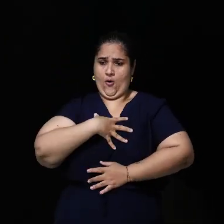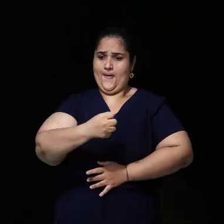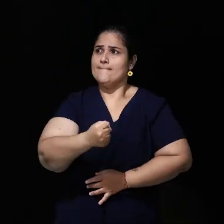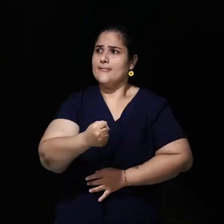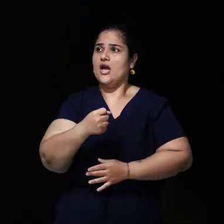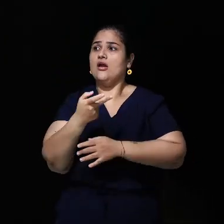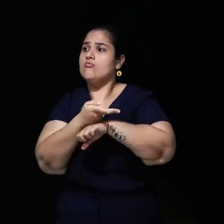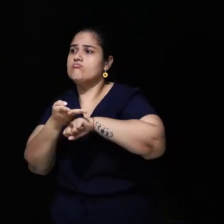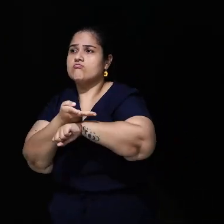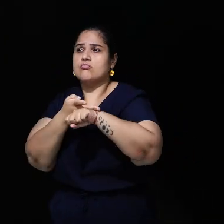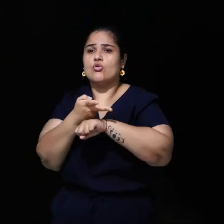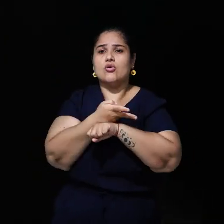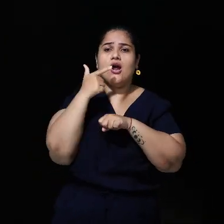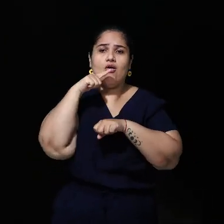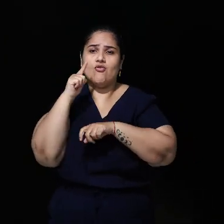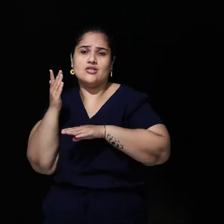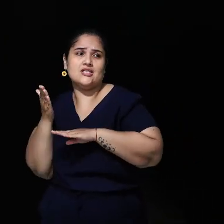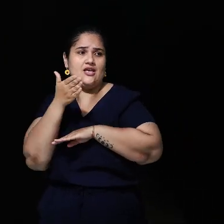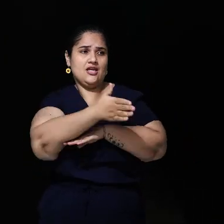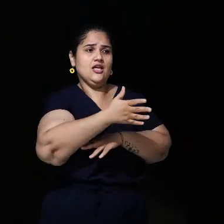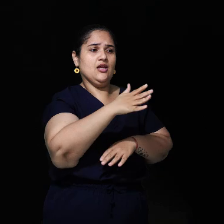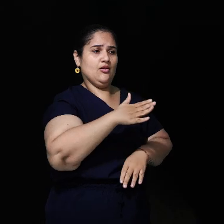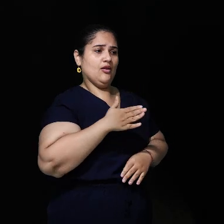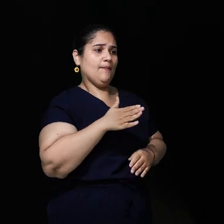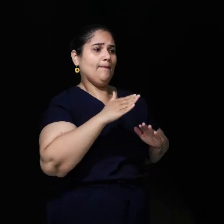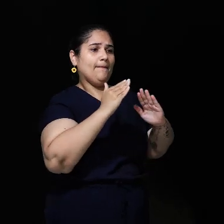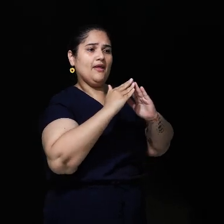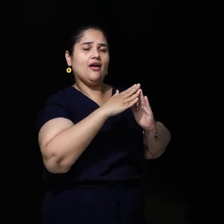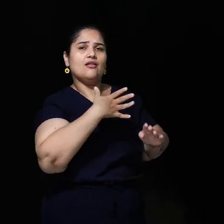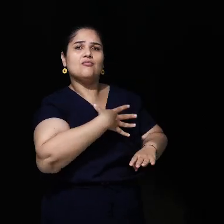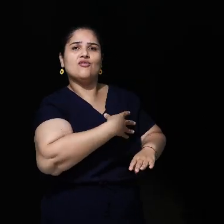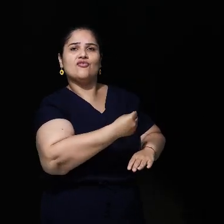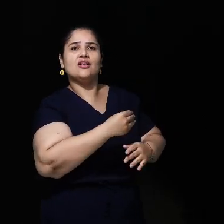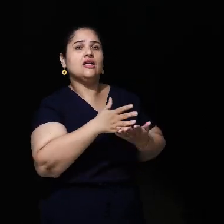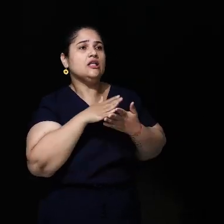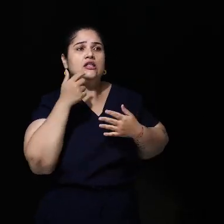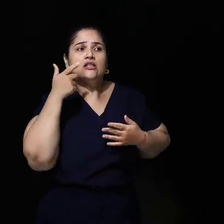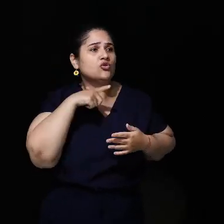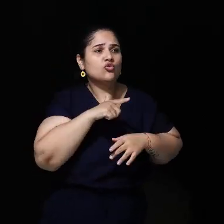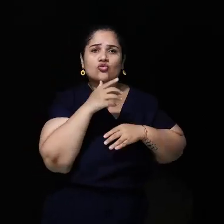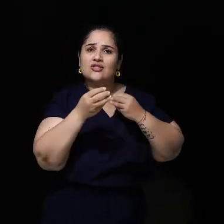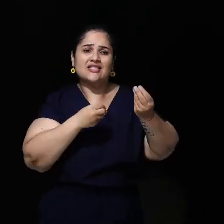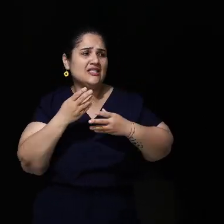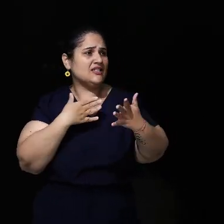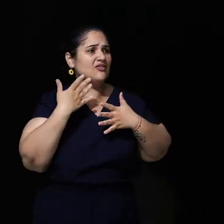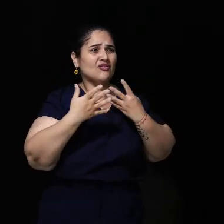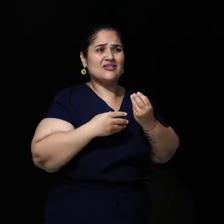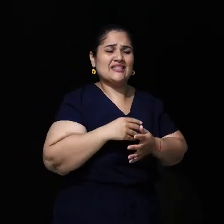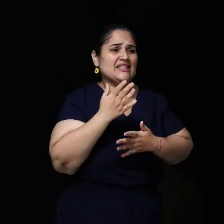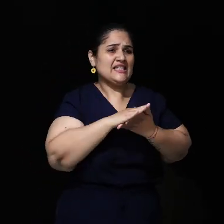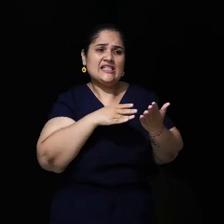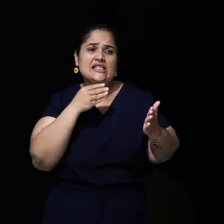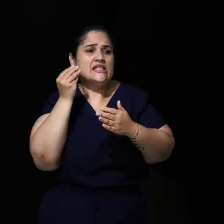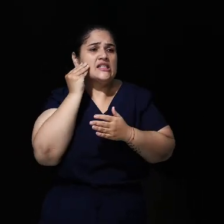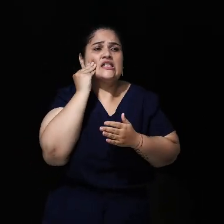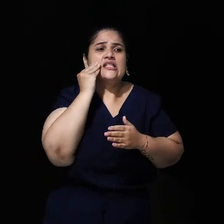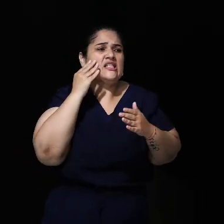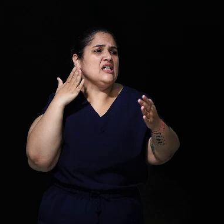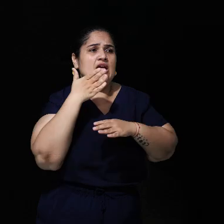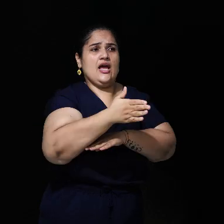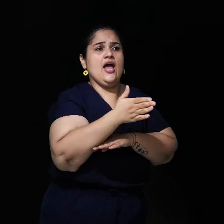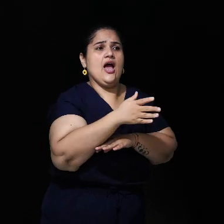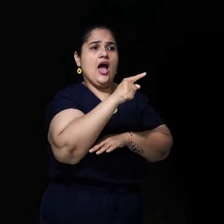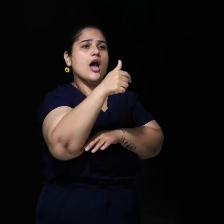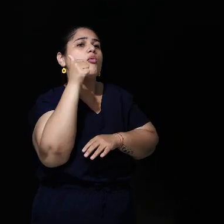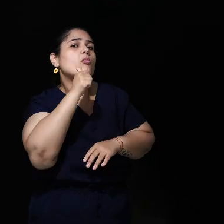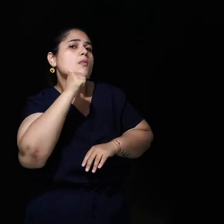né? E aí eu acabei ligando pra ele 5 vezes, não me atendeu. Eu disse: não deu tempo. Eu gritei que comecei a gritar no meio da rua: não deu tempo. Aí a menina me viu, a